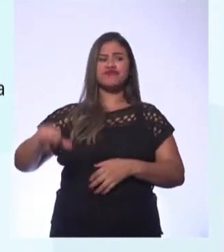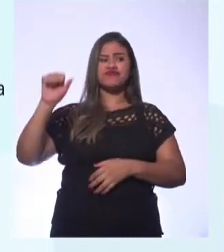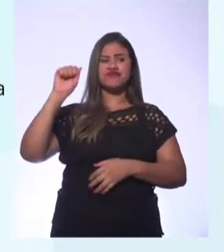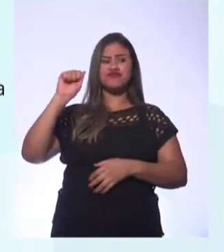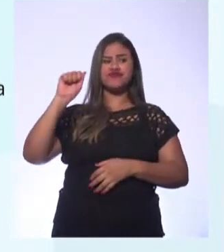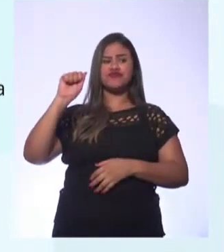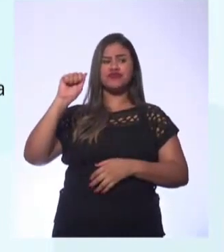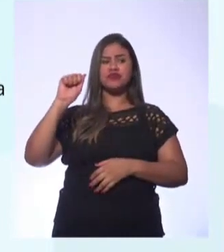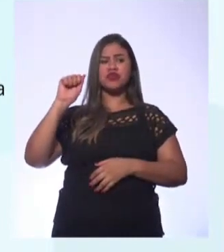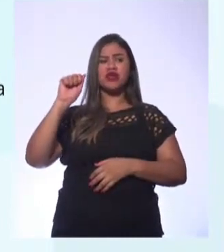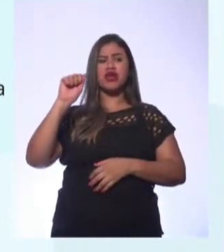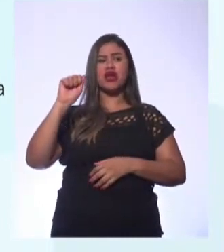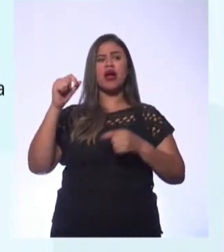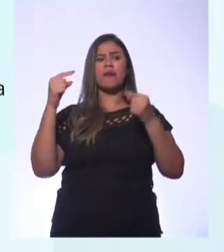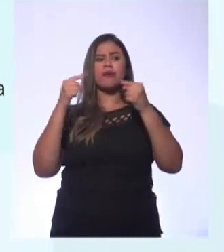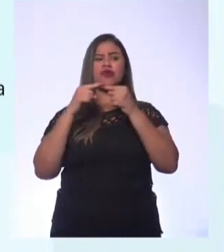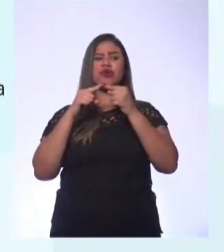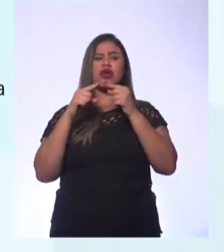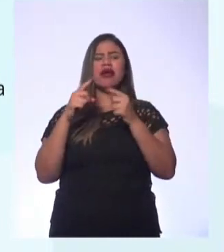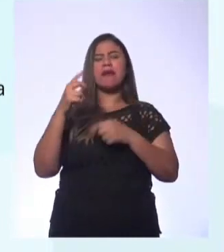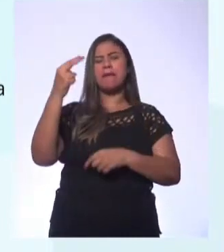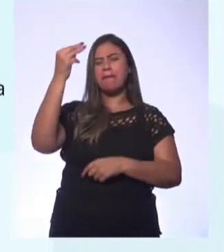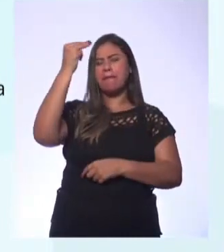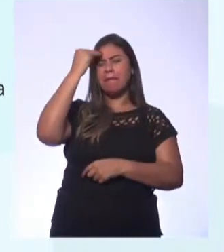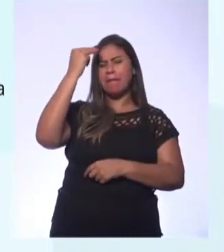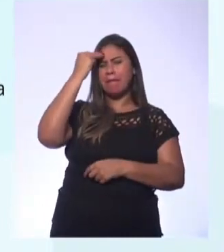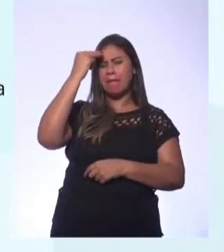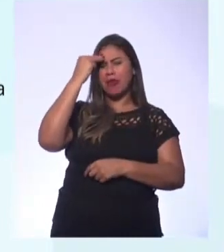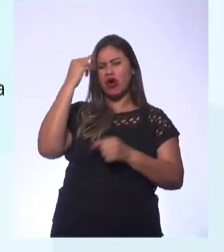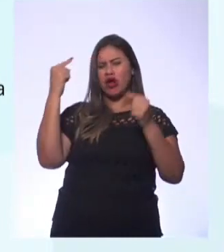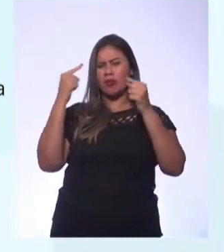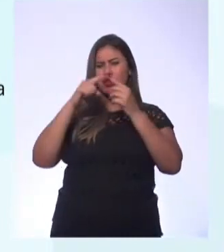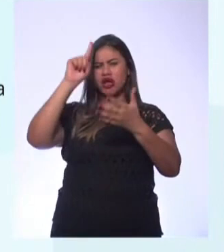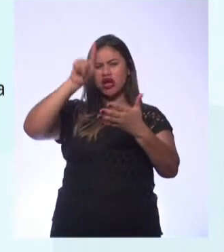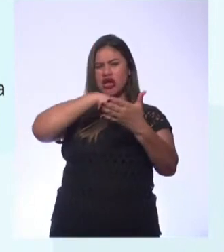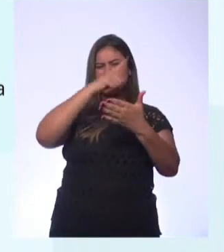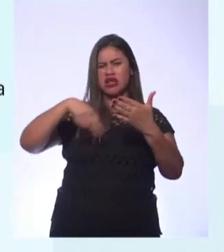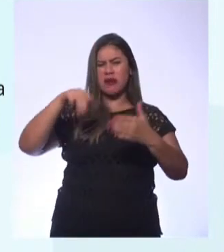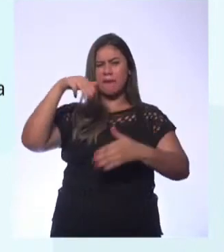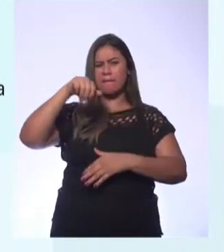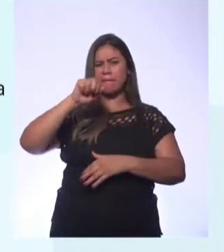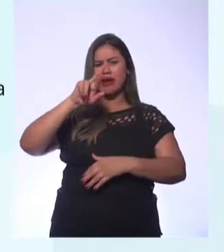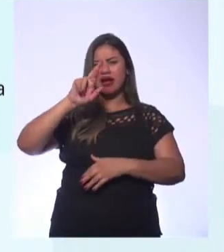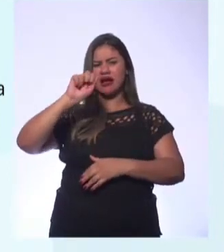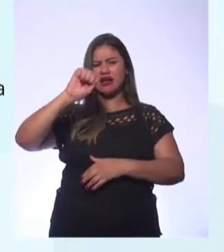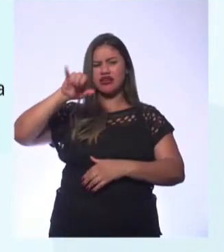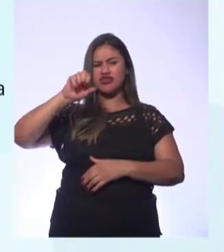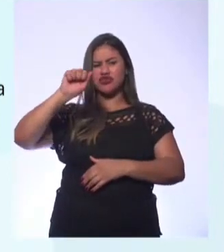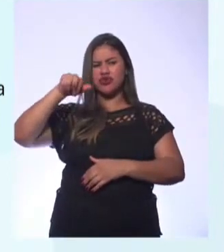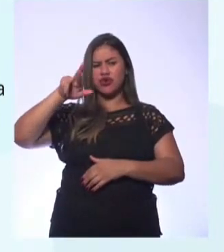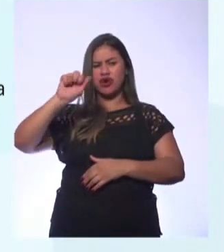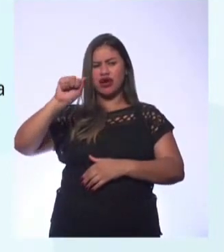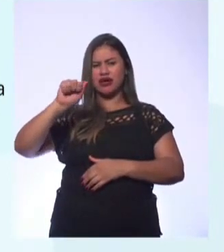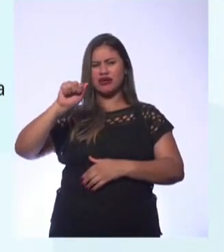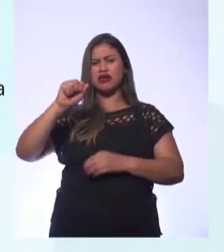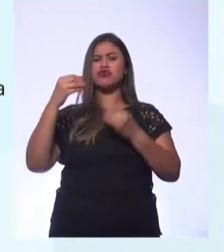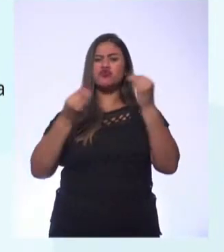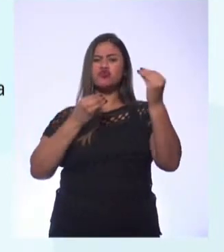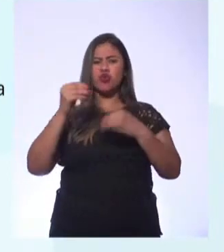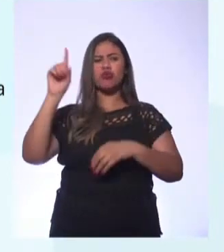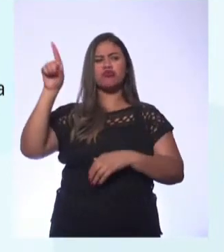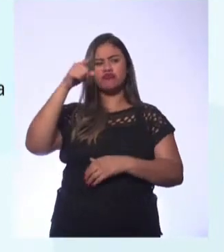afetiva? Vocês acham, gente, que a memória afetiva é abolida na cultura marajoara? Eu acho que não, essa aqui já está